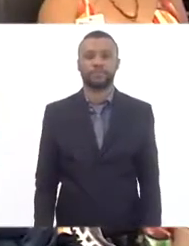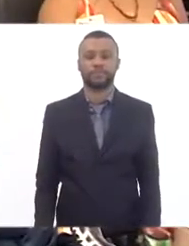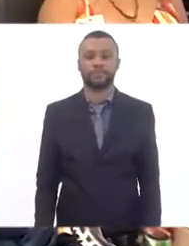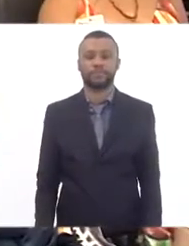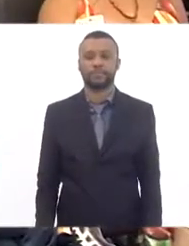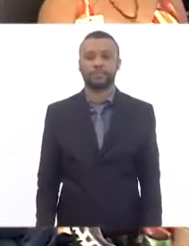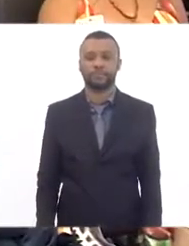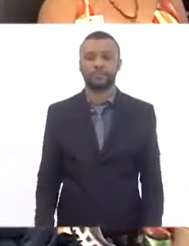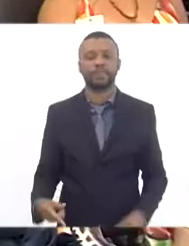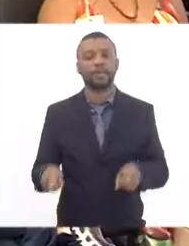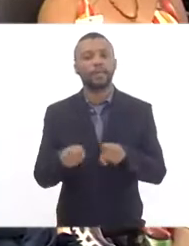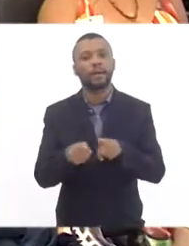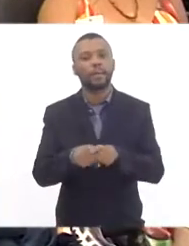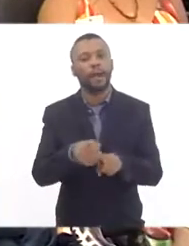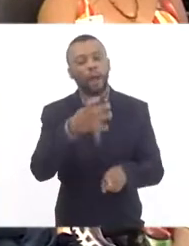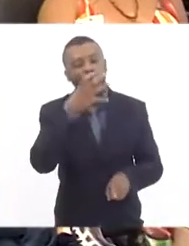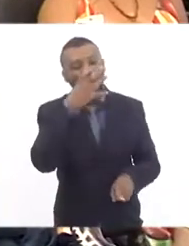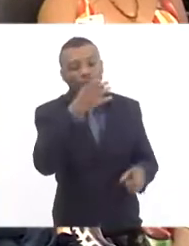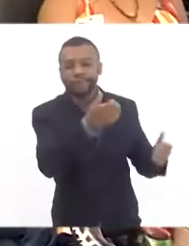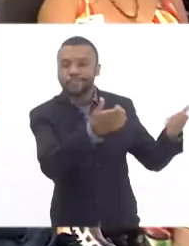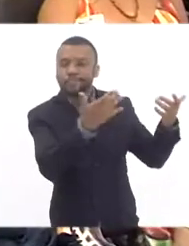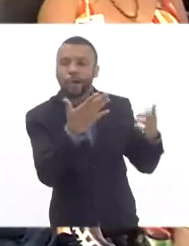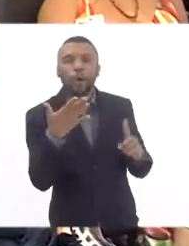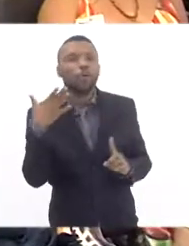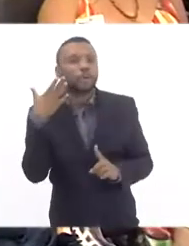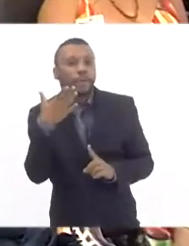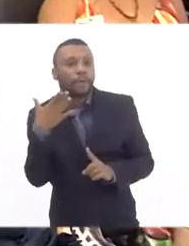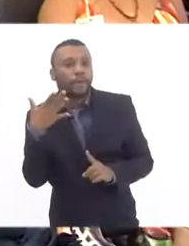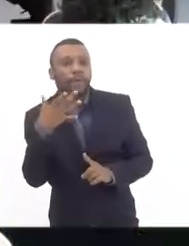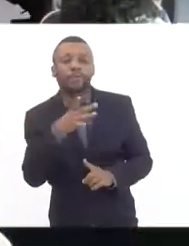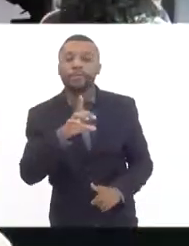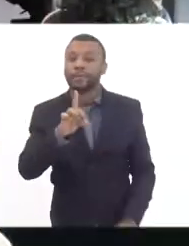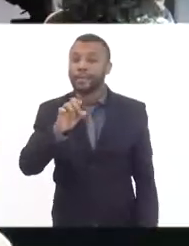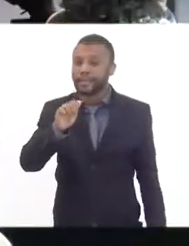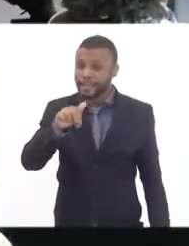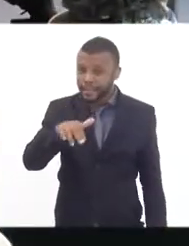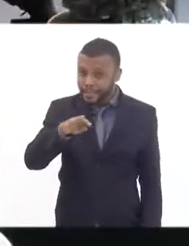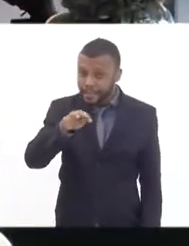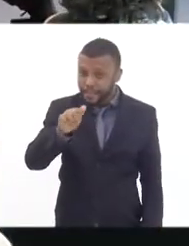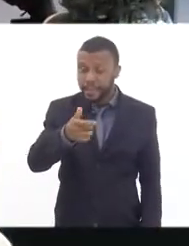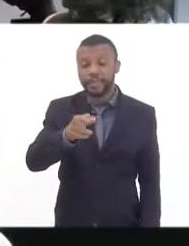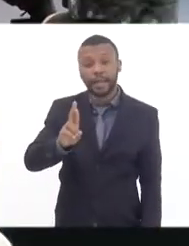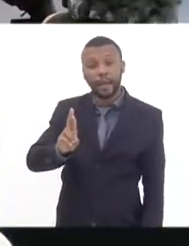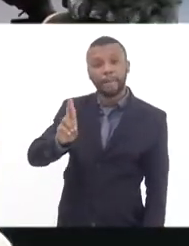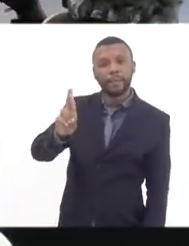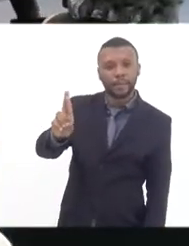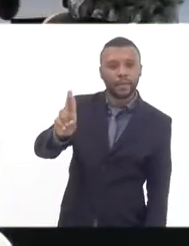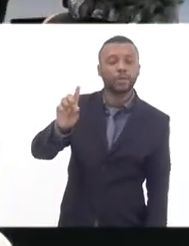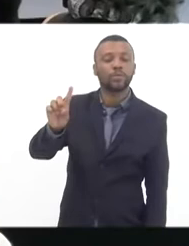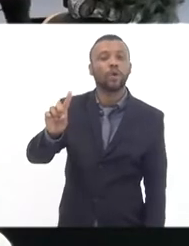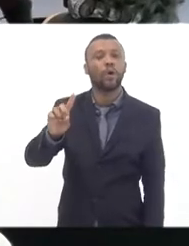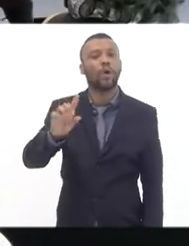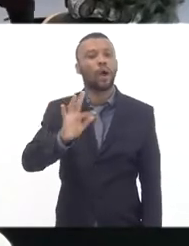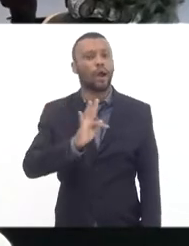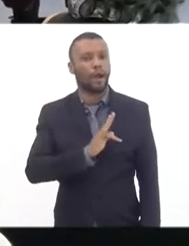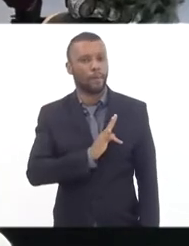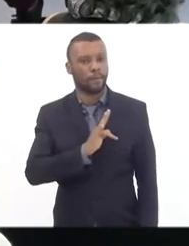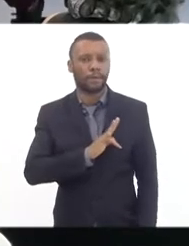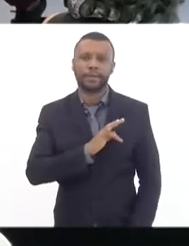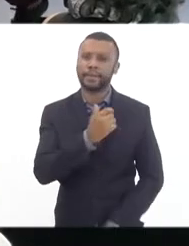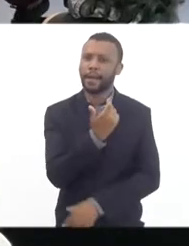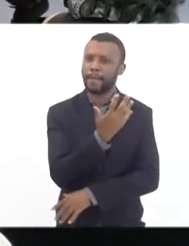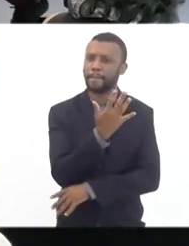Ouvi aqui o coronel Dantas, que hoje está lá à frente do batalhão ambiental, é